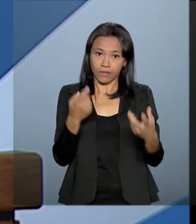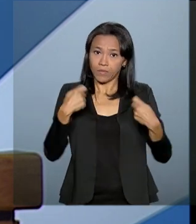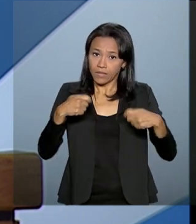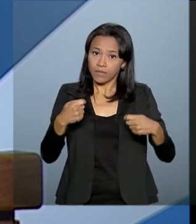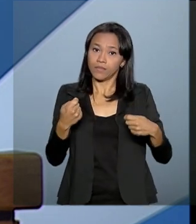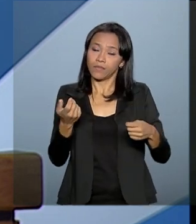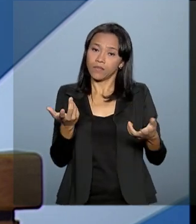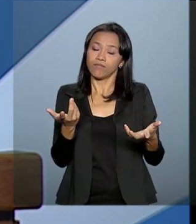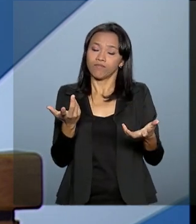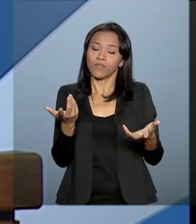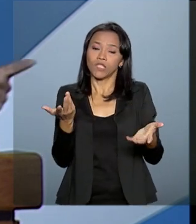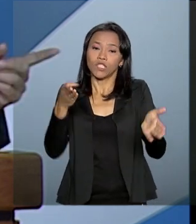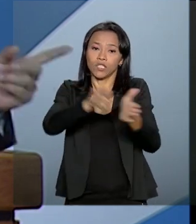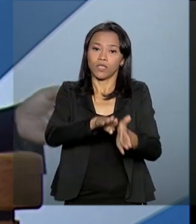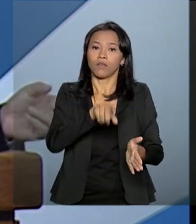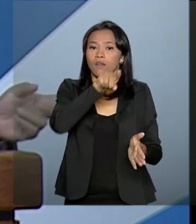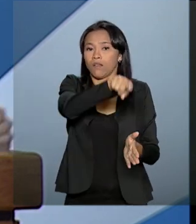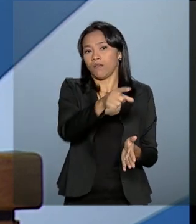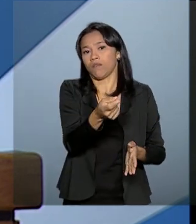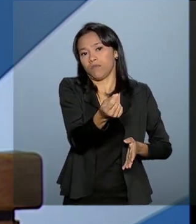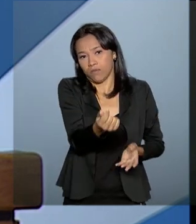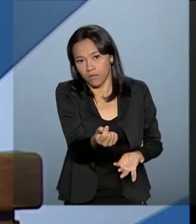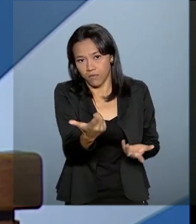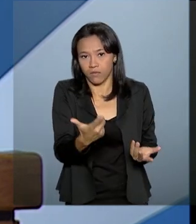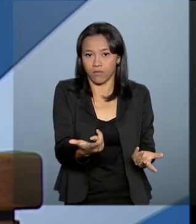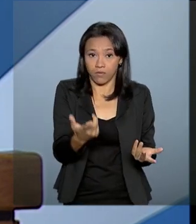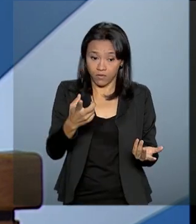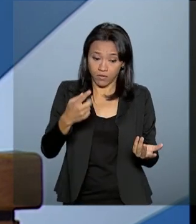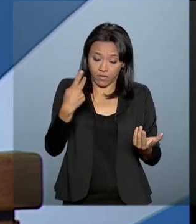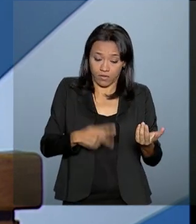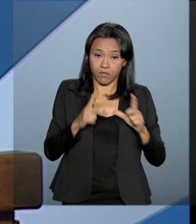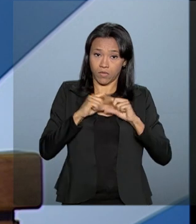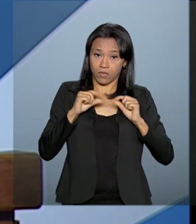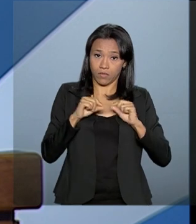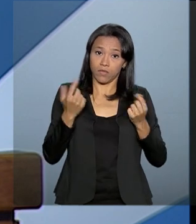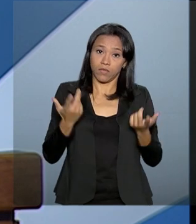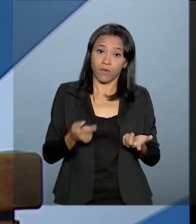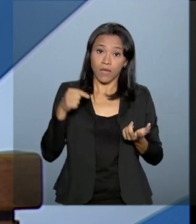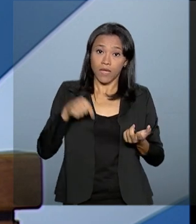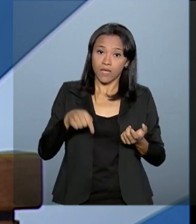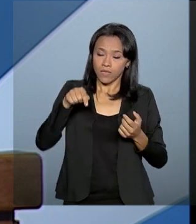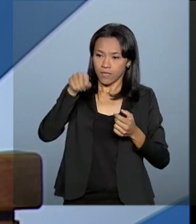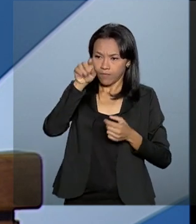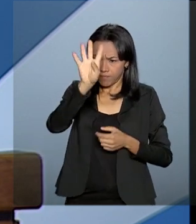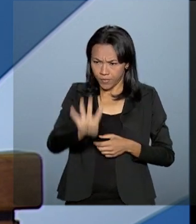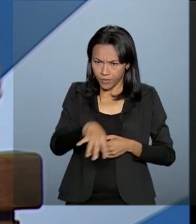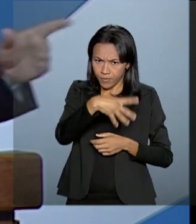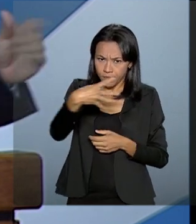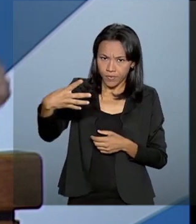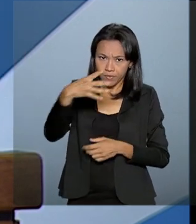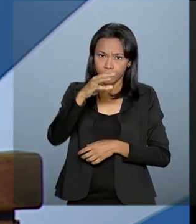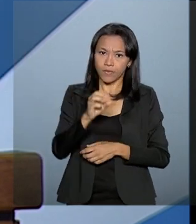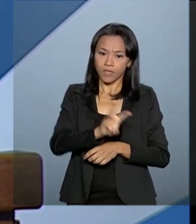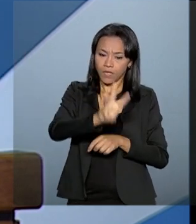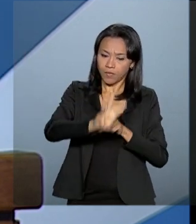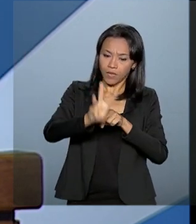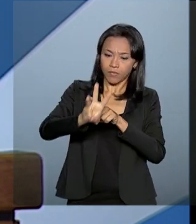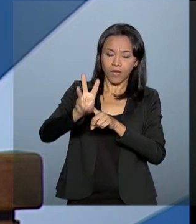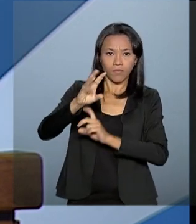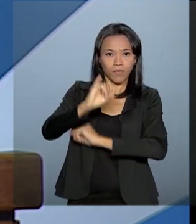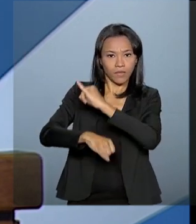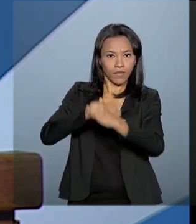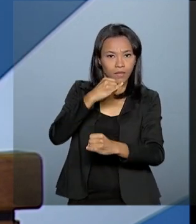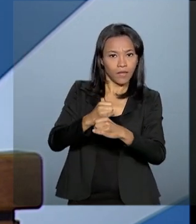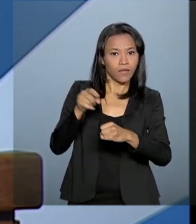temos que ser uma máquina eficiente. Então, esse painel de viagens é mais uma ferramenta que esse grupo de jovens está